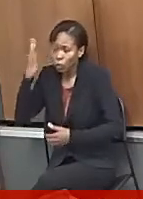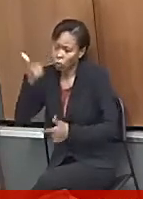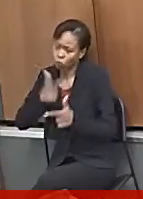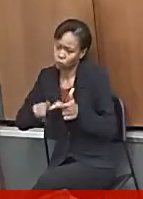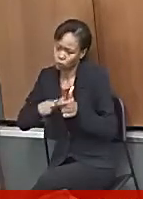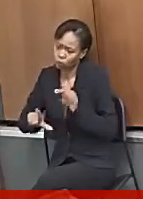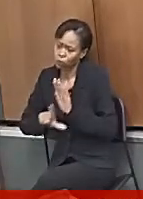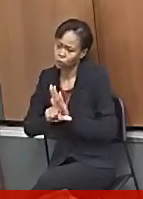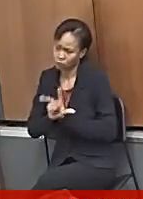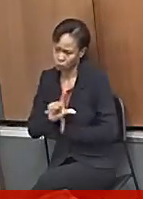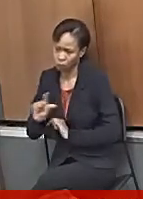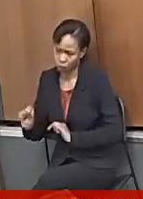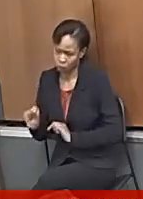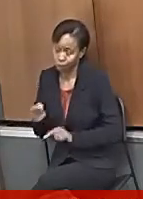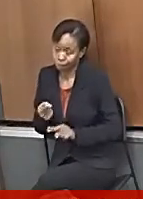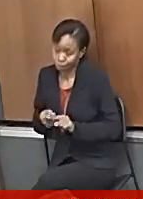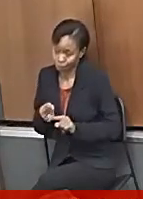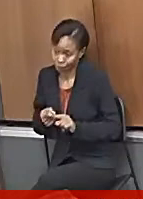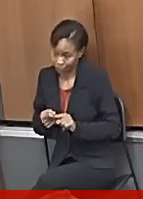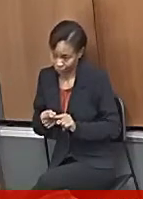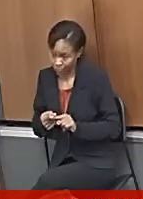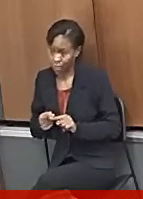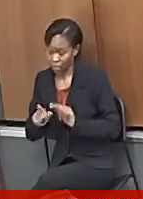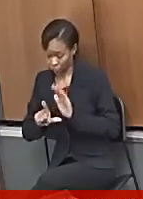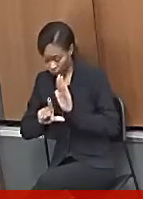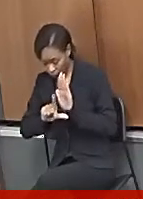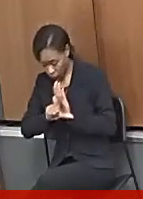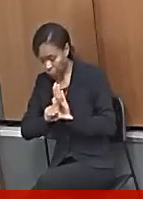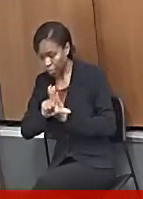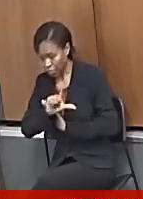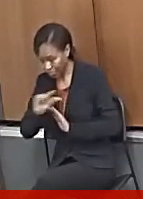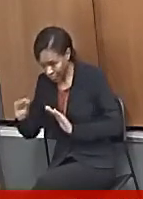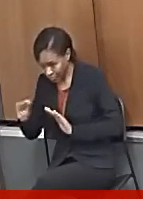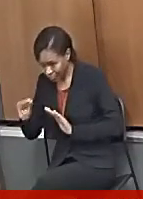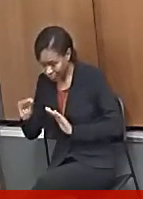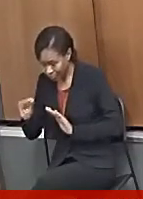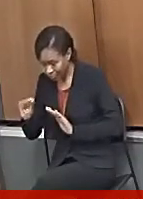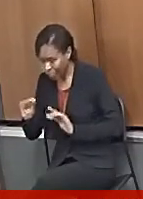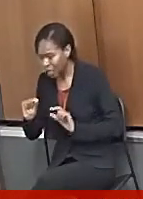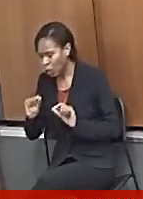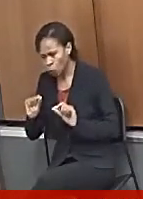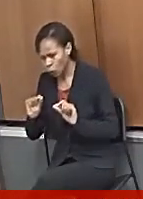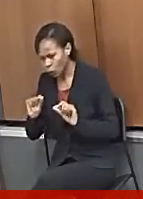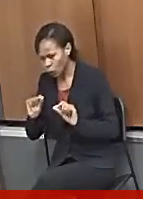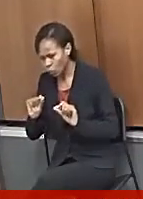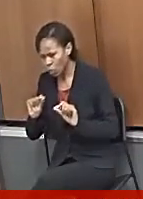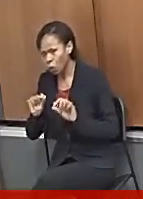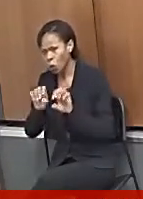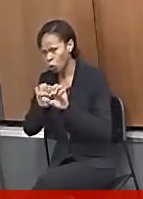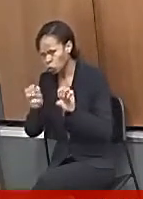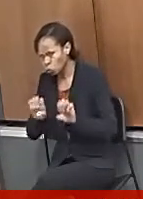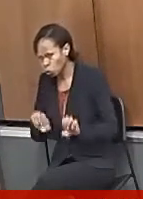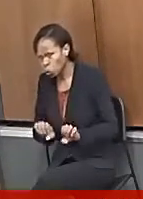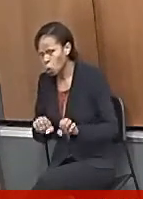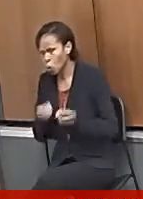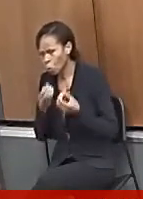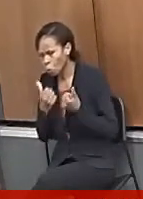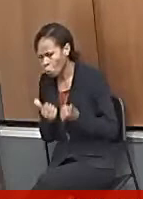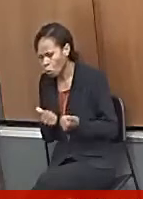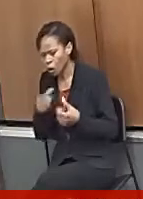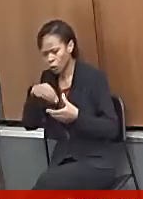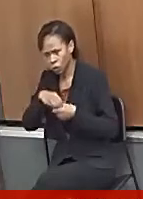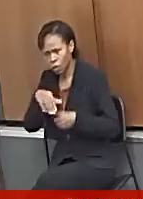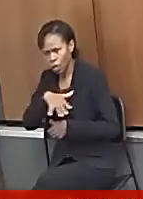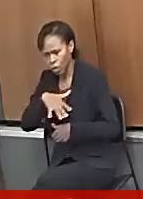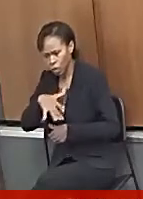com a lei sem foi o o lugar a expor teve uma estrutura muito grande e educação